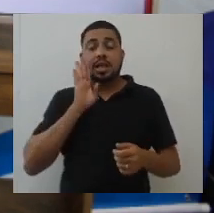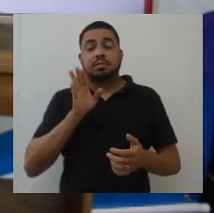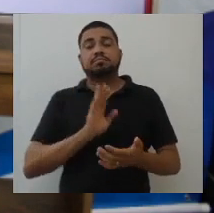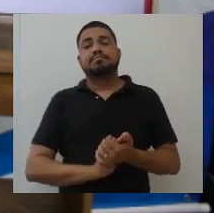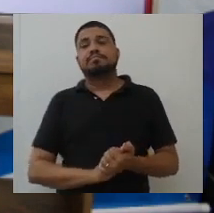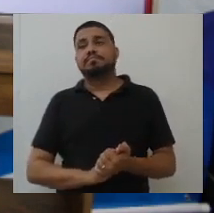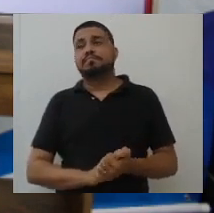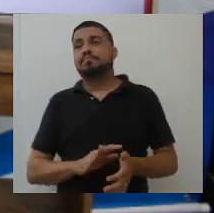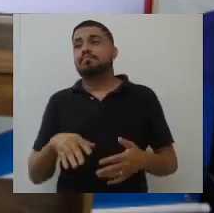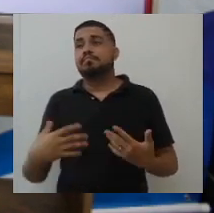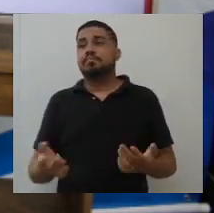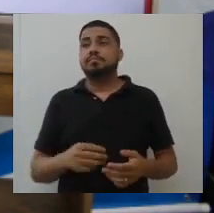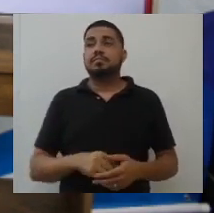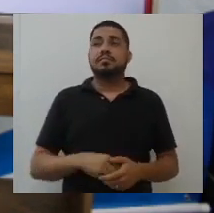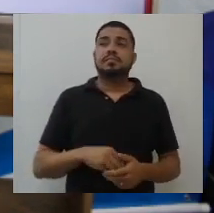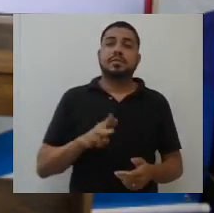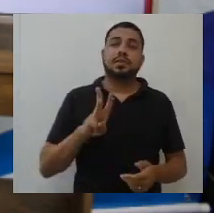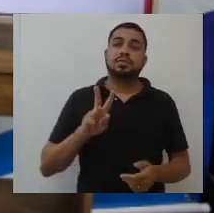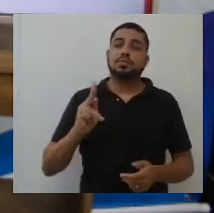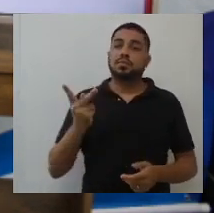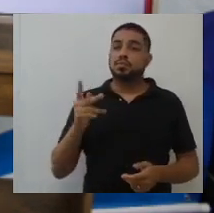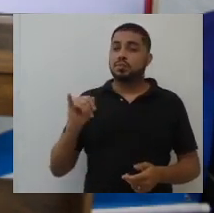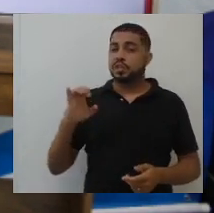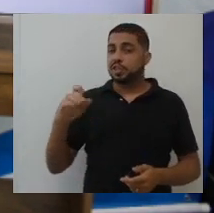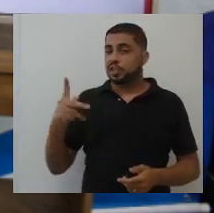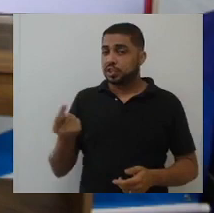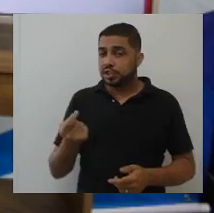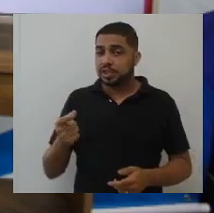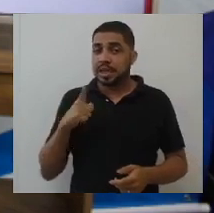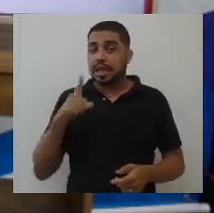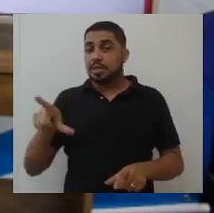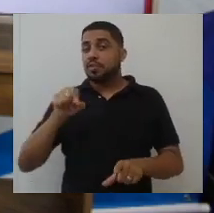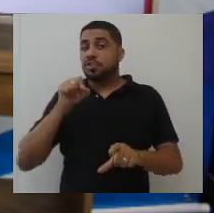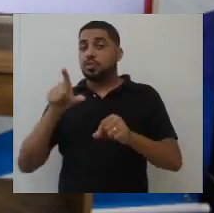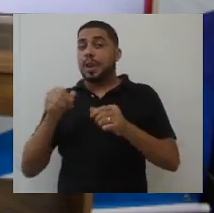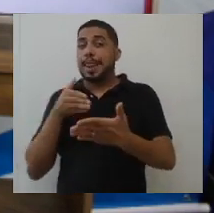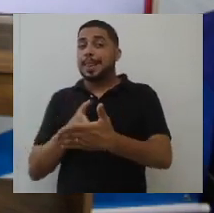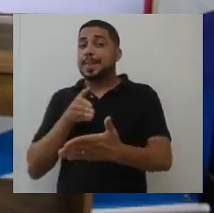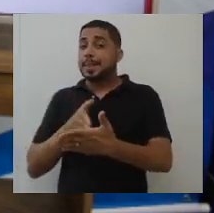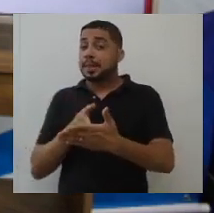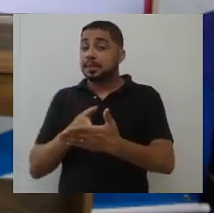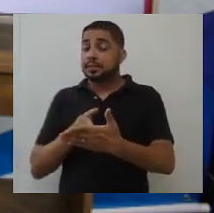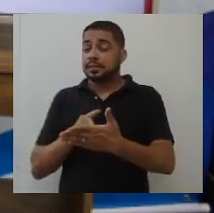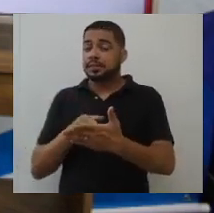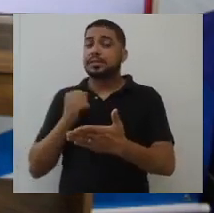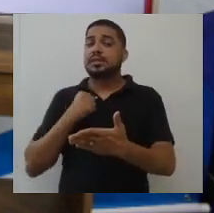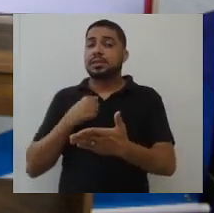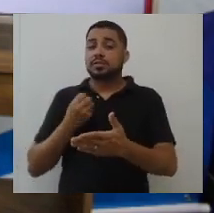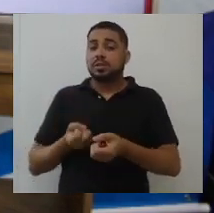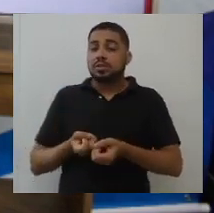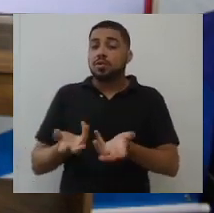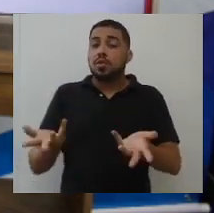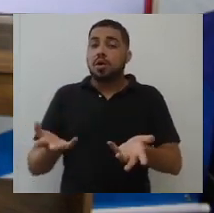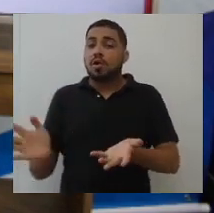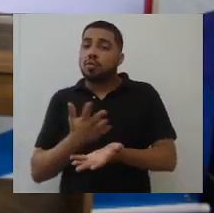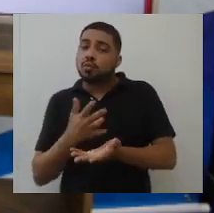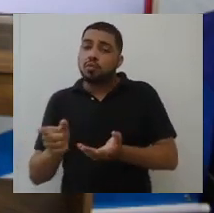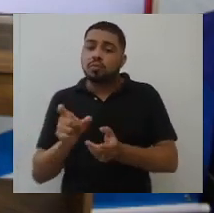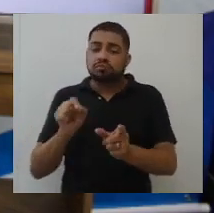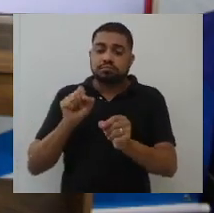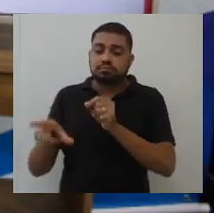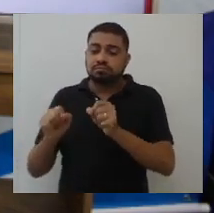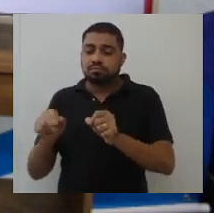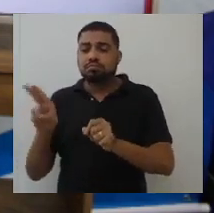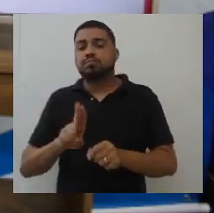só. O which, como eu estava falando para vocês, é uma escolha limitada. Todas as vezes que eu te dou algumas opções, você tem que utilizar o which,